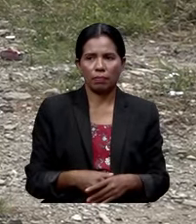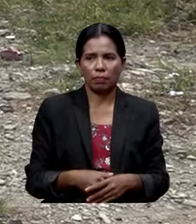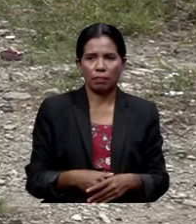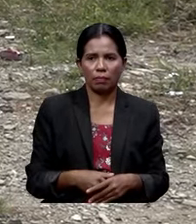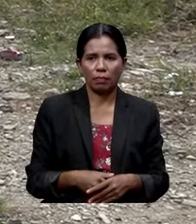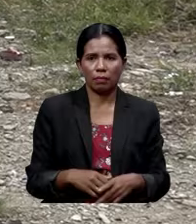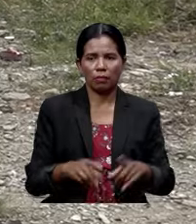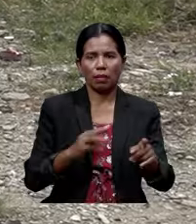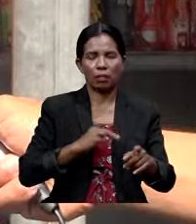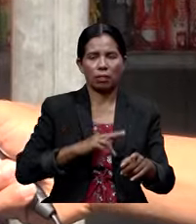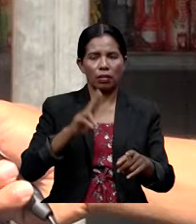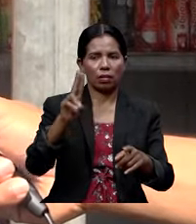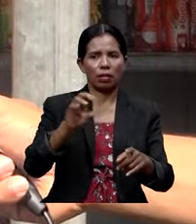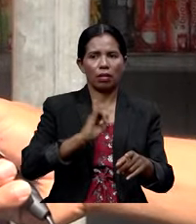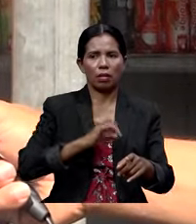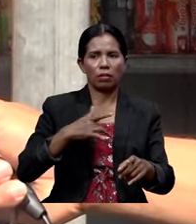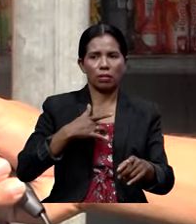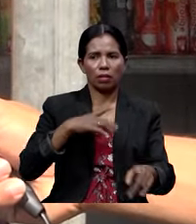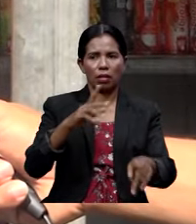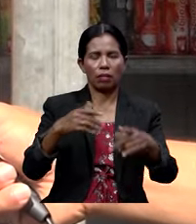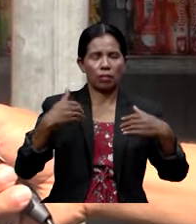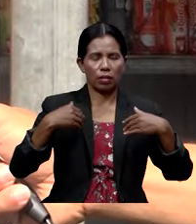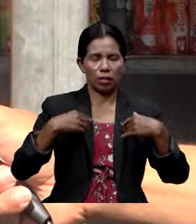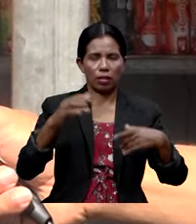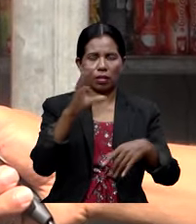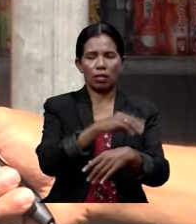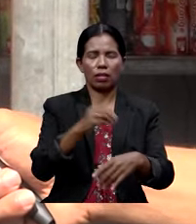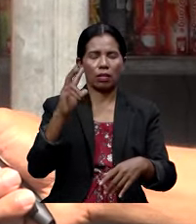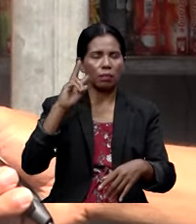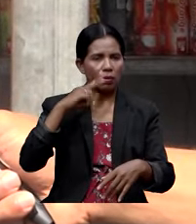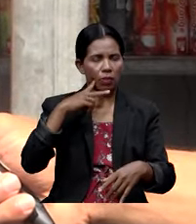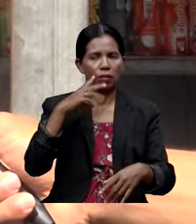mai maleu ne sa sinti e mai hai fuang e mai ha modo